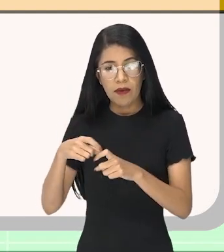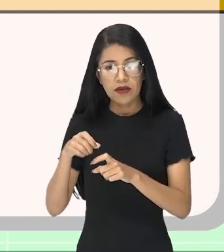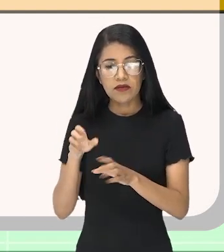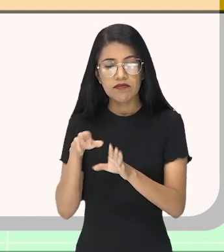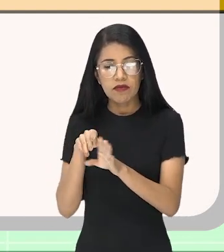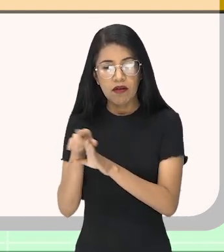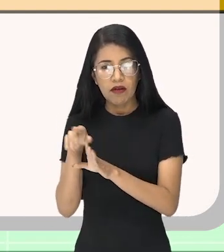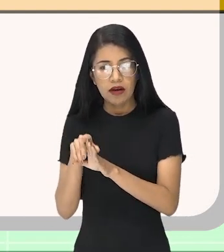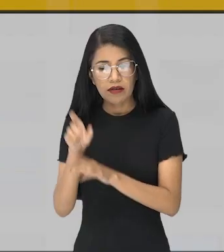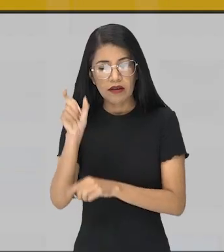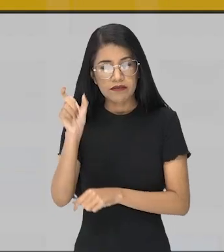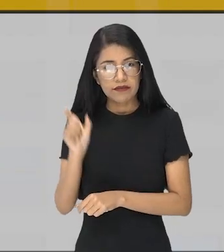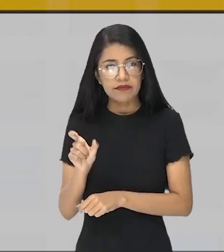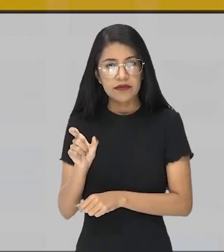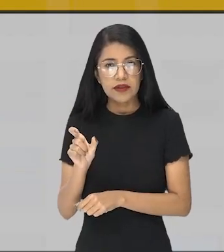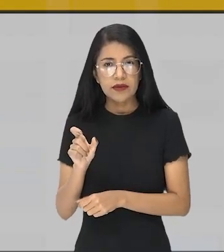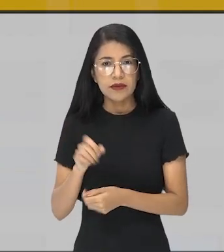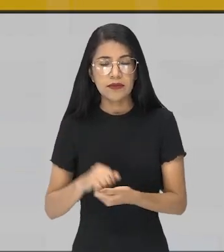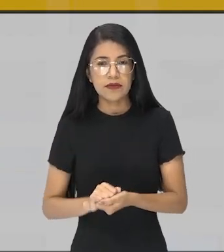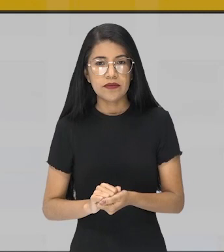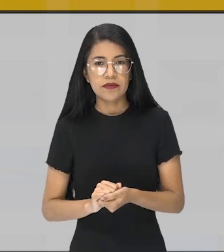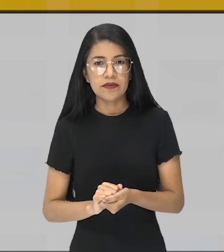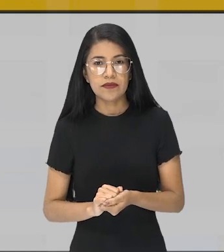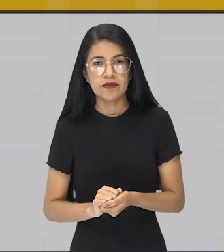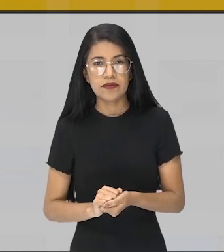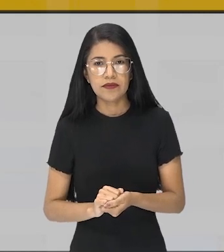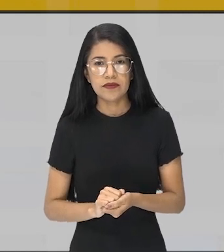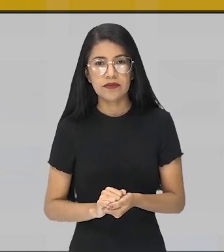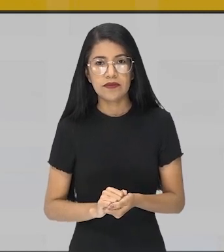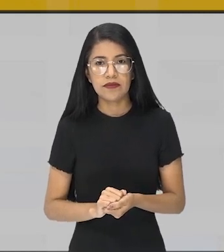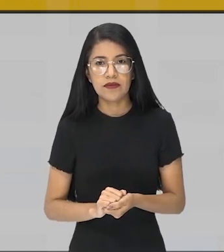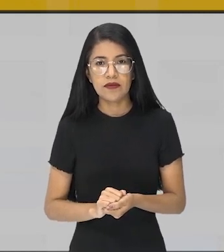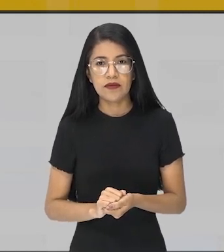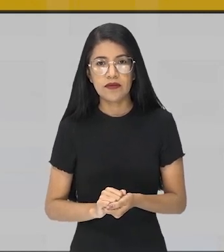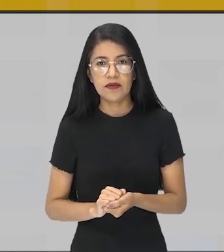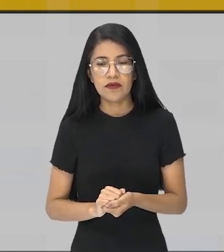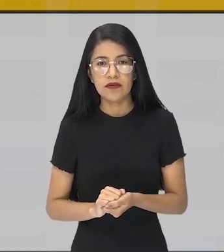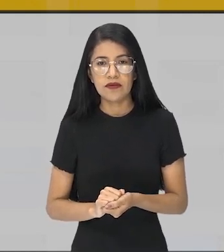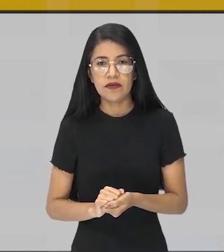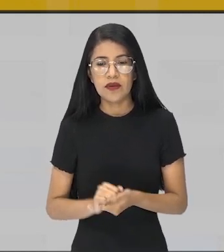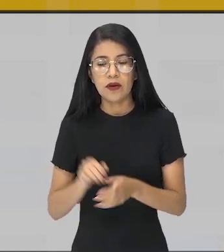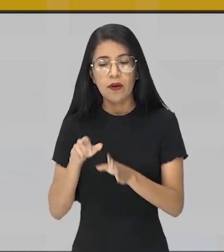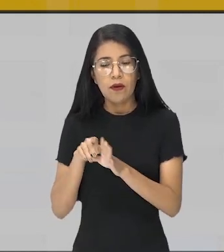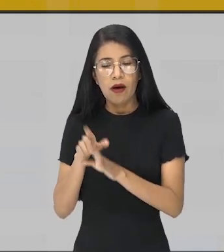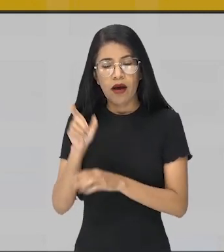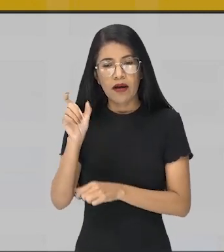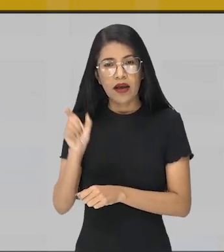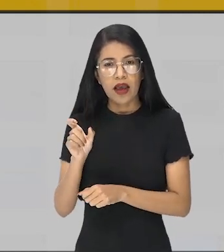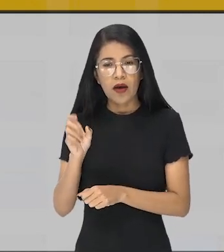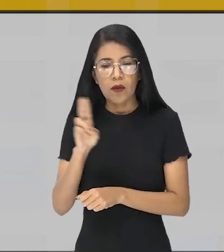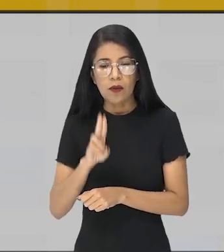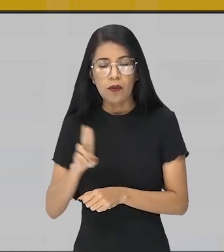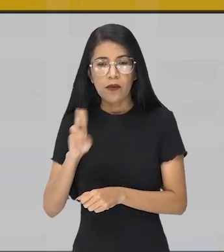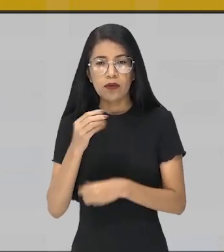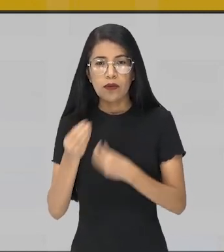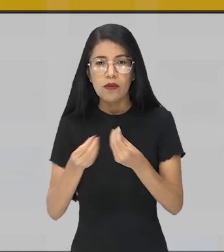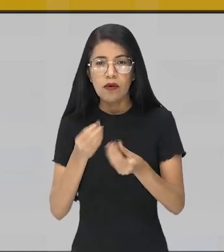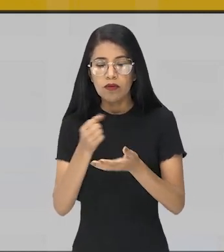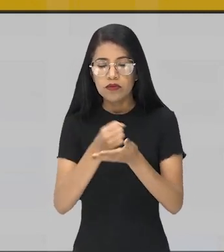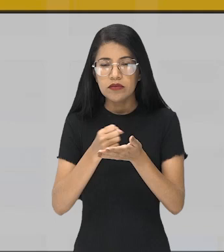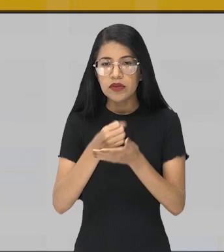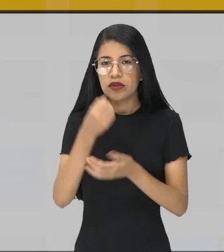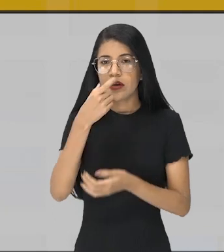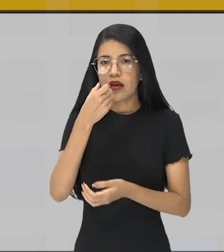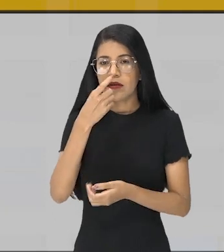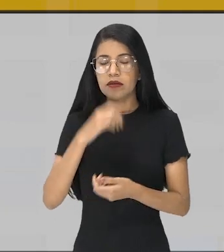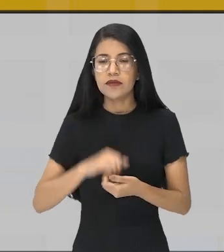precisa colocar, né, para que o paciente, então, faça uso de alguns medicamentos. Então, a dieta